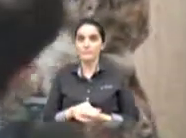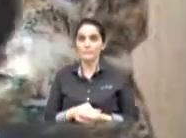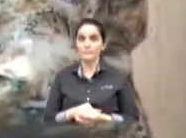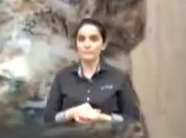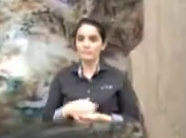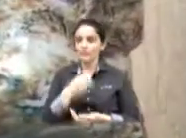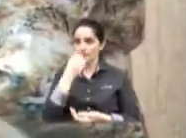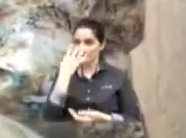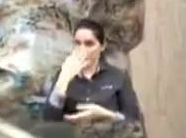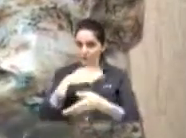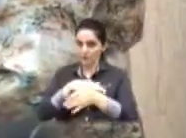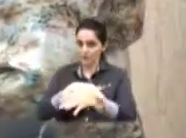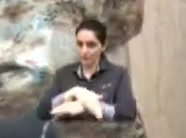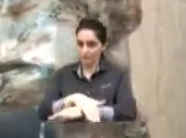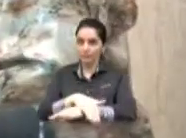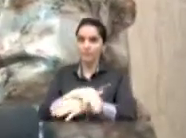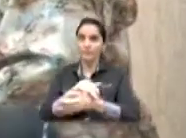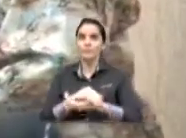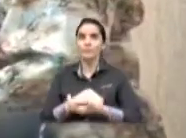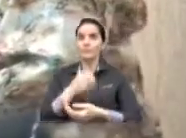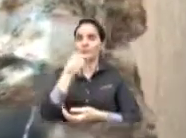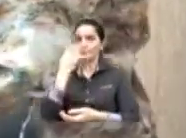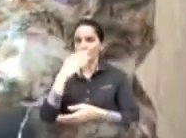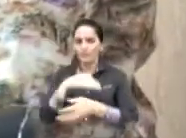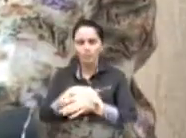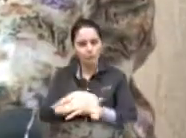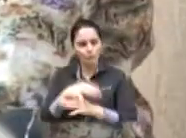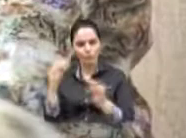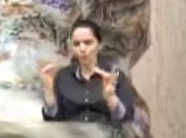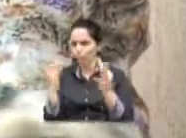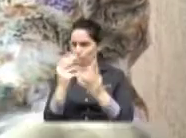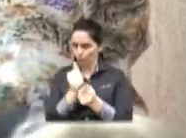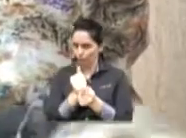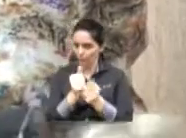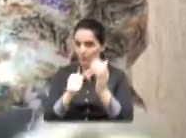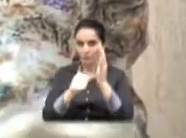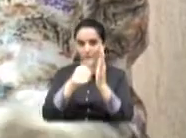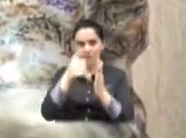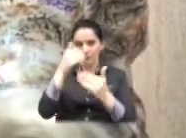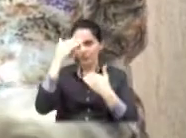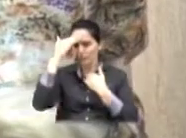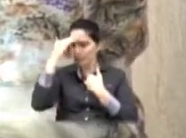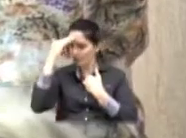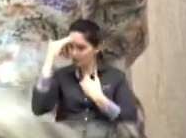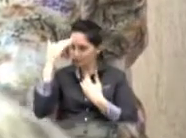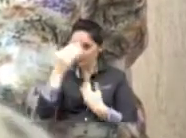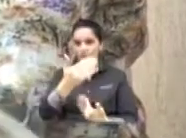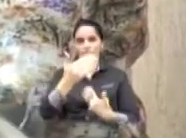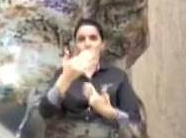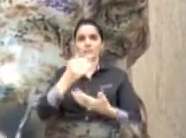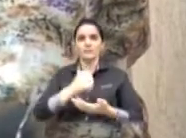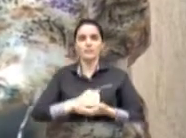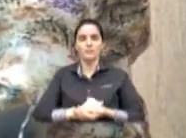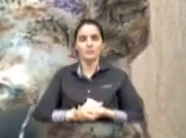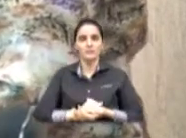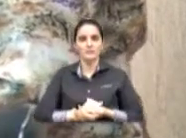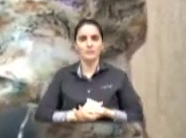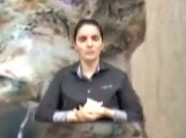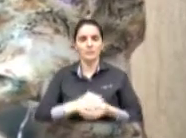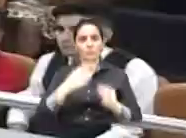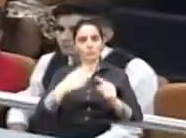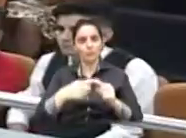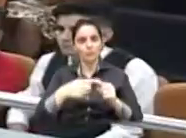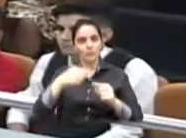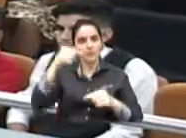boa noite boa noite a todos primeiramente agradecer é claro a oportunidade de poder ficar expondo aos